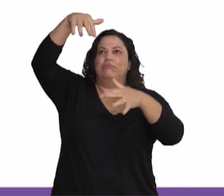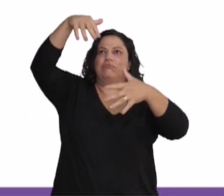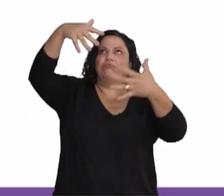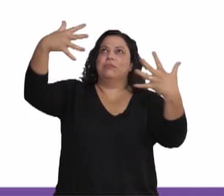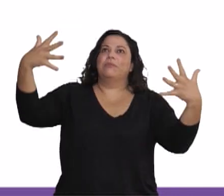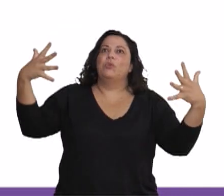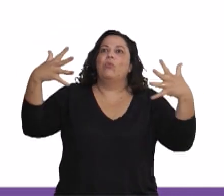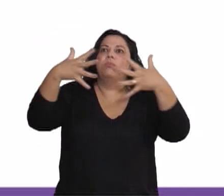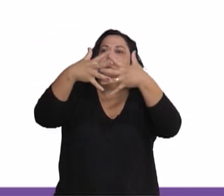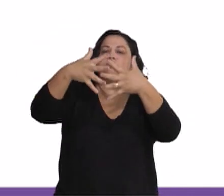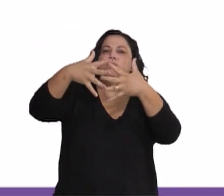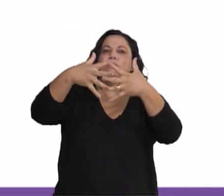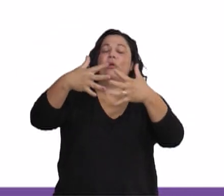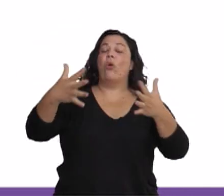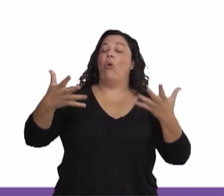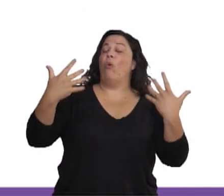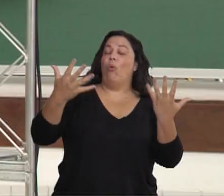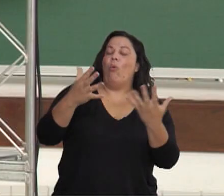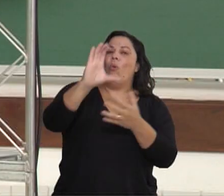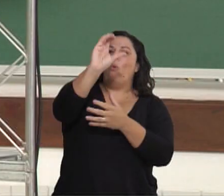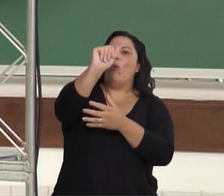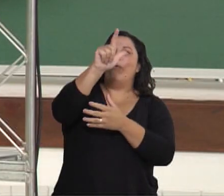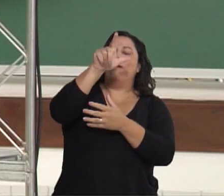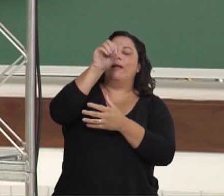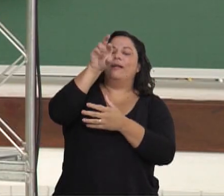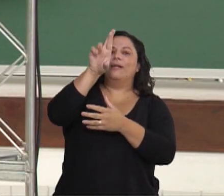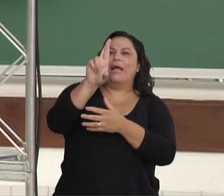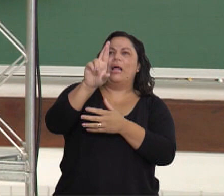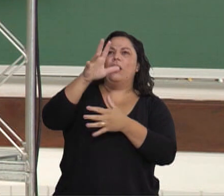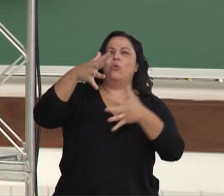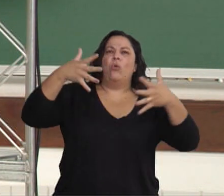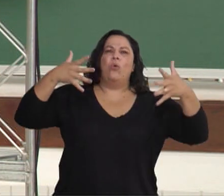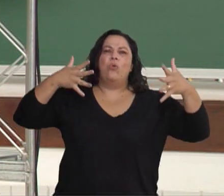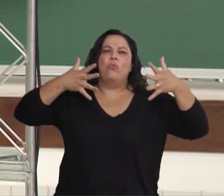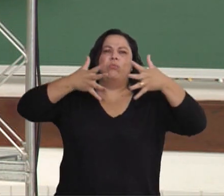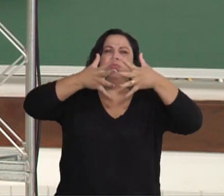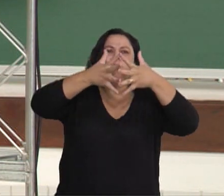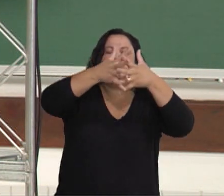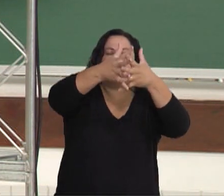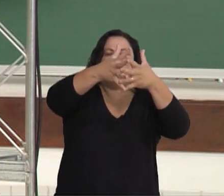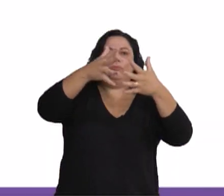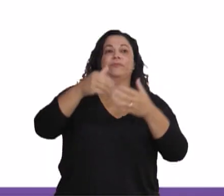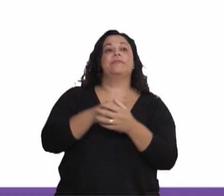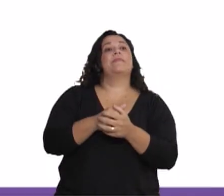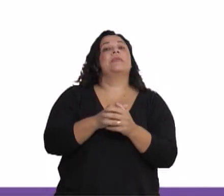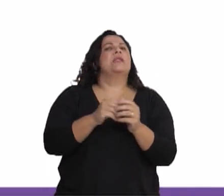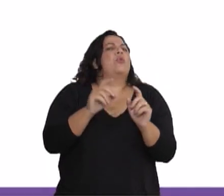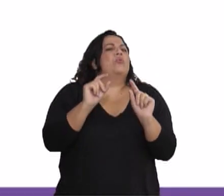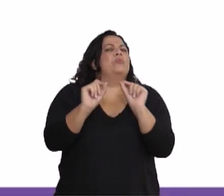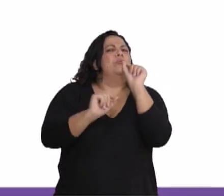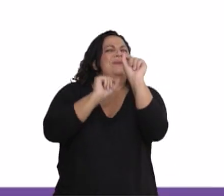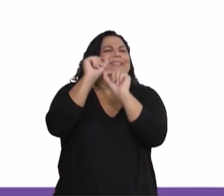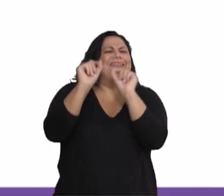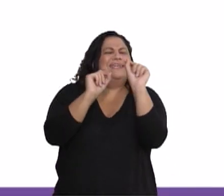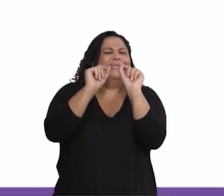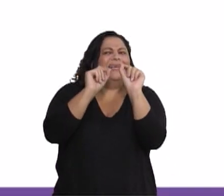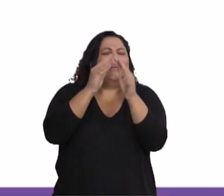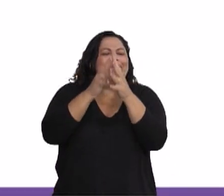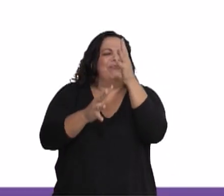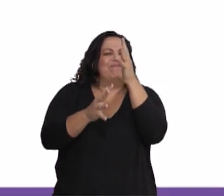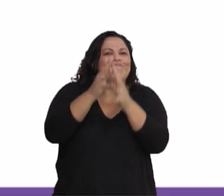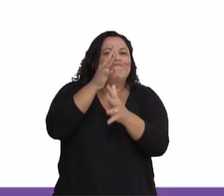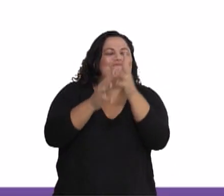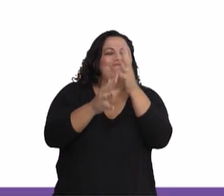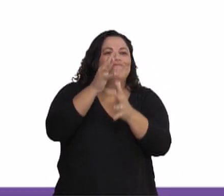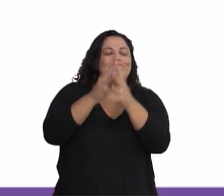Bom, mas o que temos aqui que pode nos auxiliar nesse contexto? Então vamos lá. Então assim, temos também uma alta